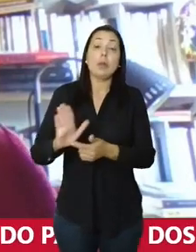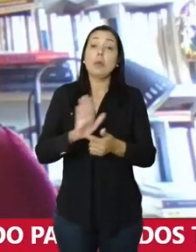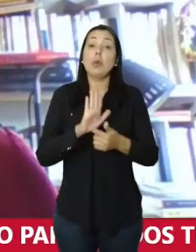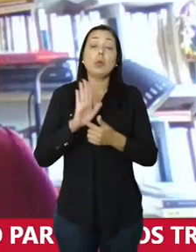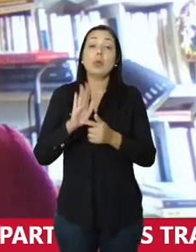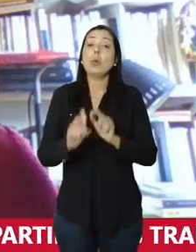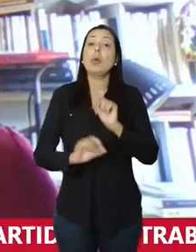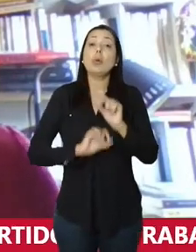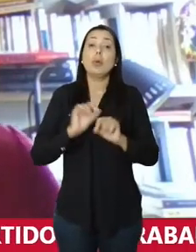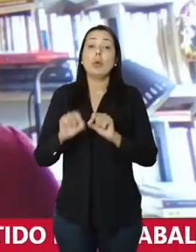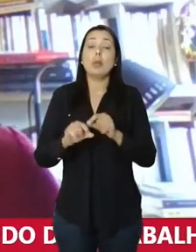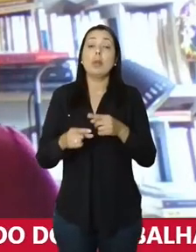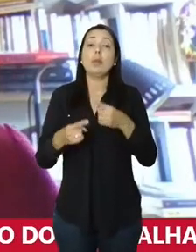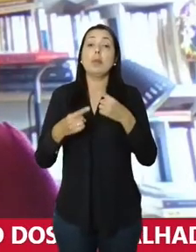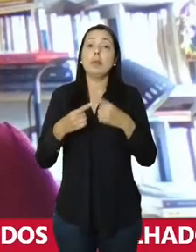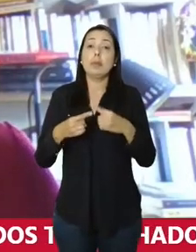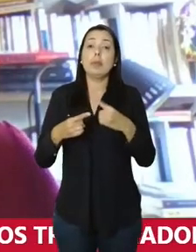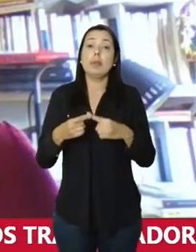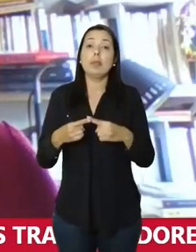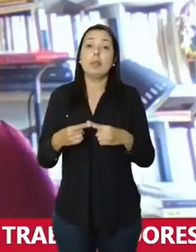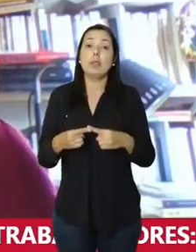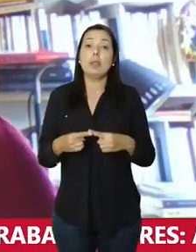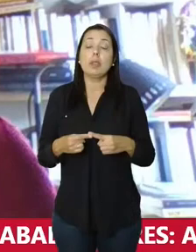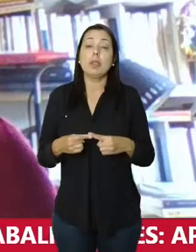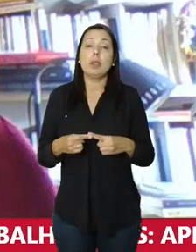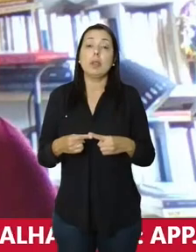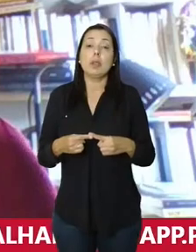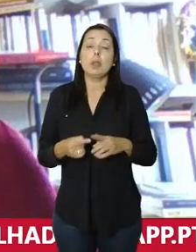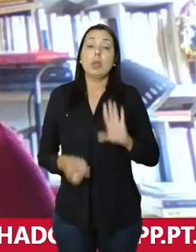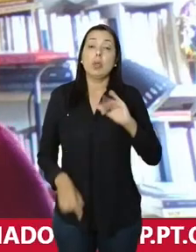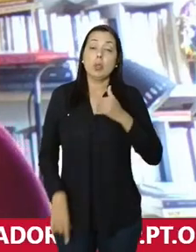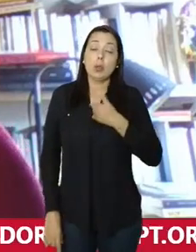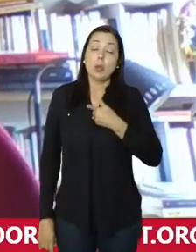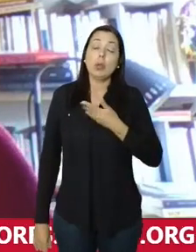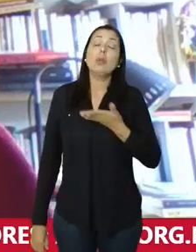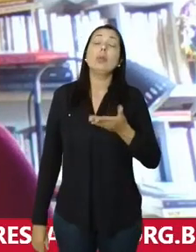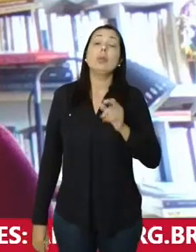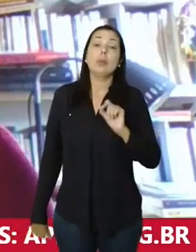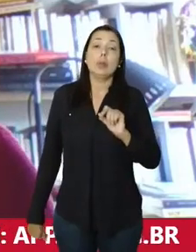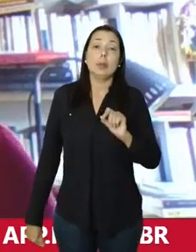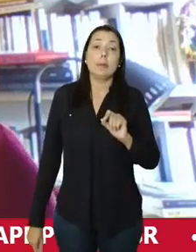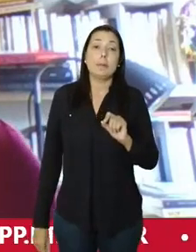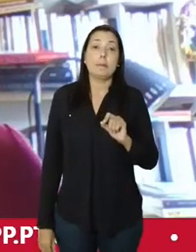mostrou porque nós éramos